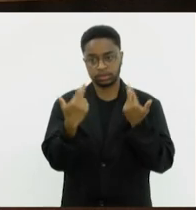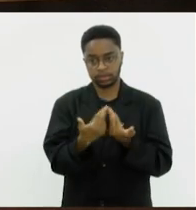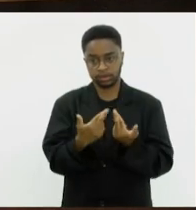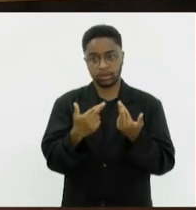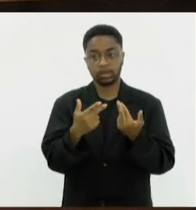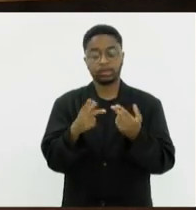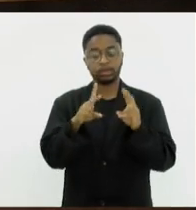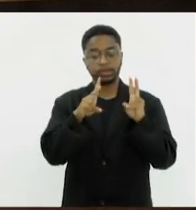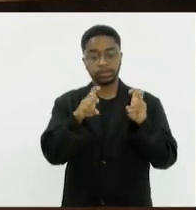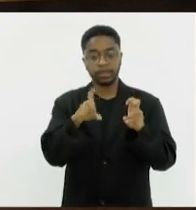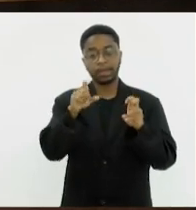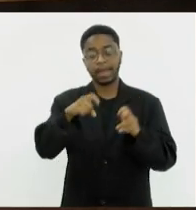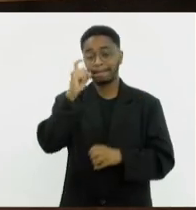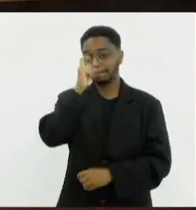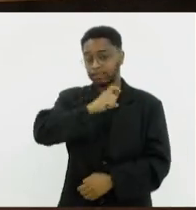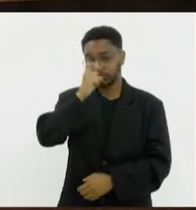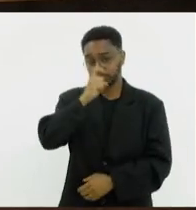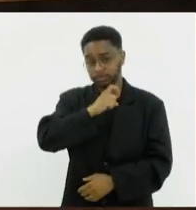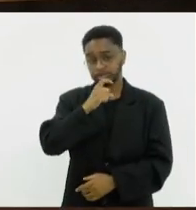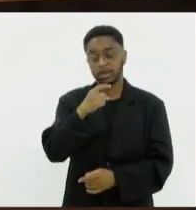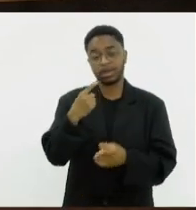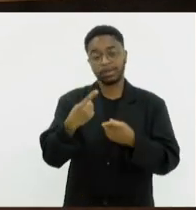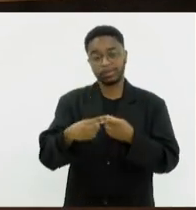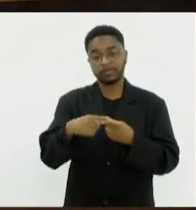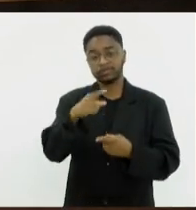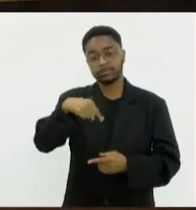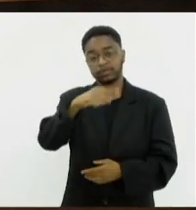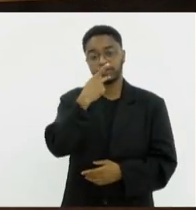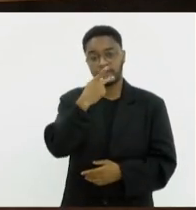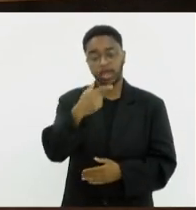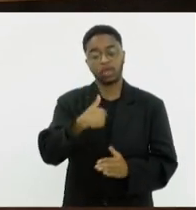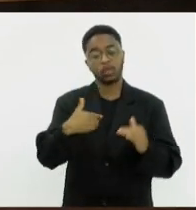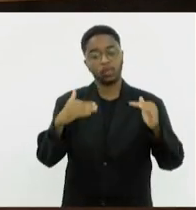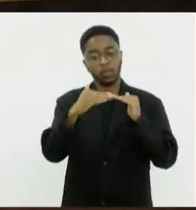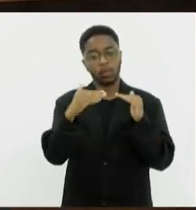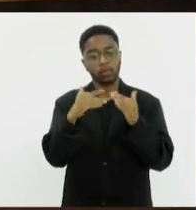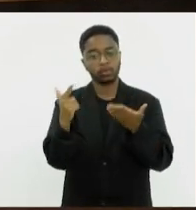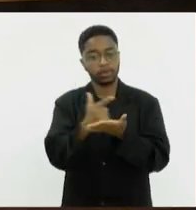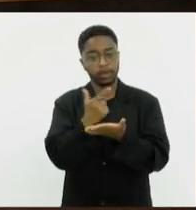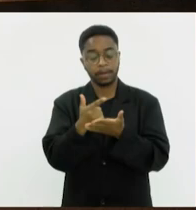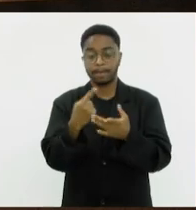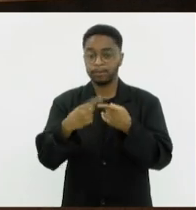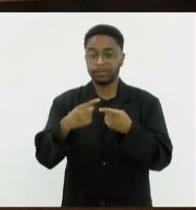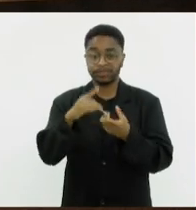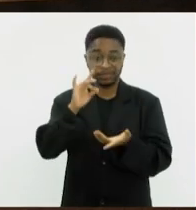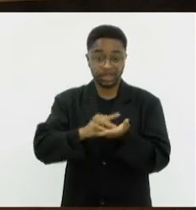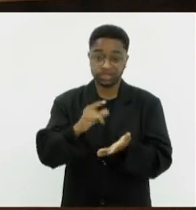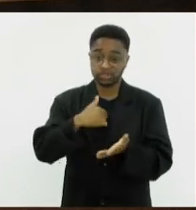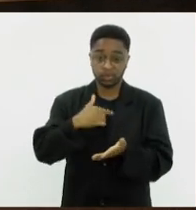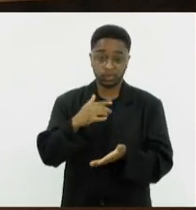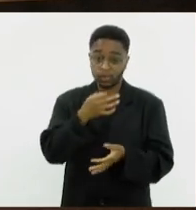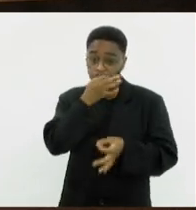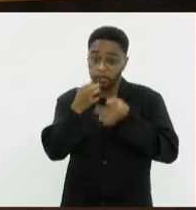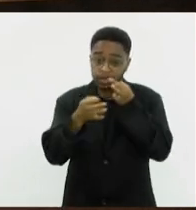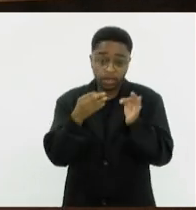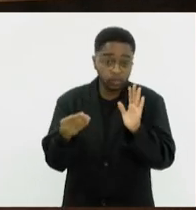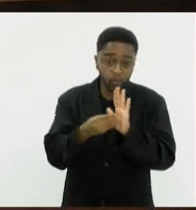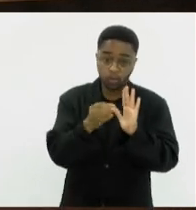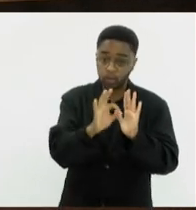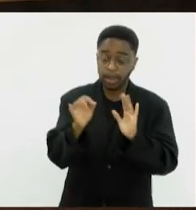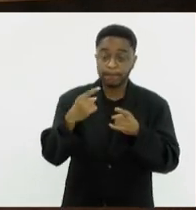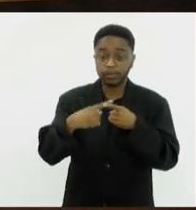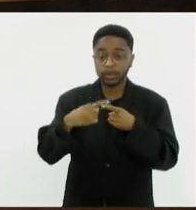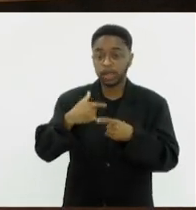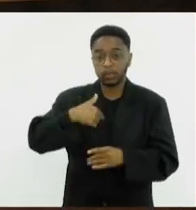polêmica foi baseada numa mentira de que eu teria me posicionado sobre a obra, que eu nunca me posicionei porque eu nunca li. Eu não me posiciono sobre